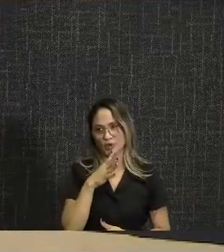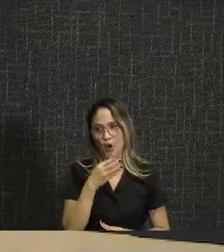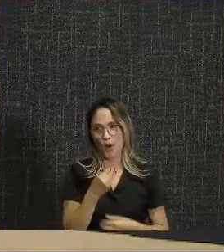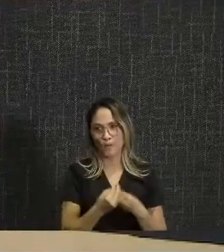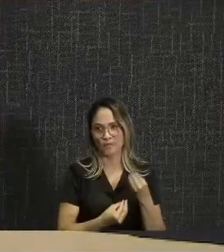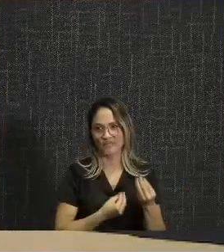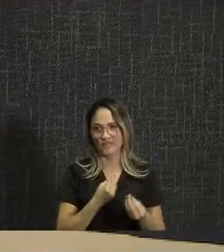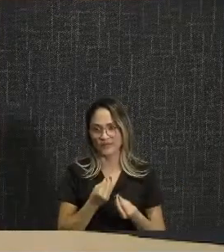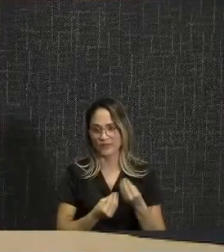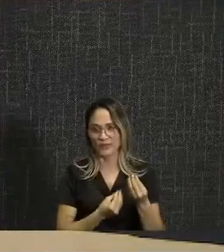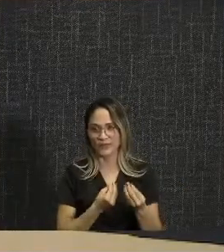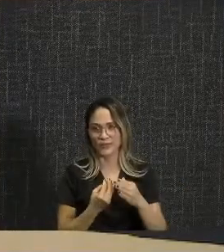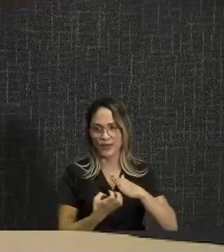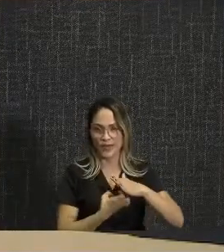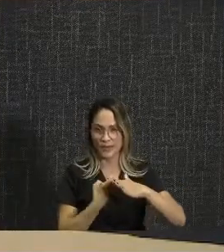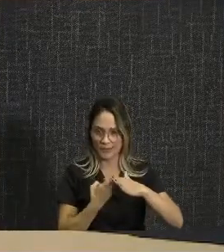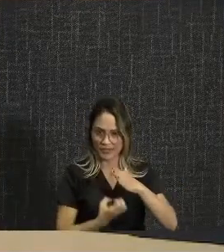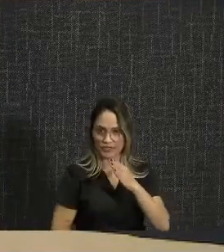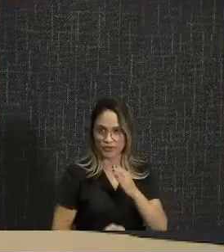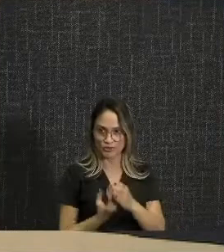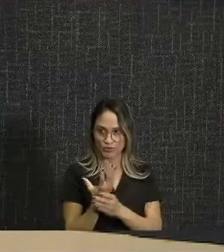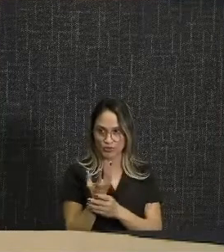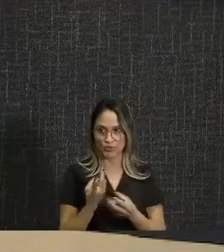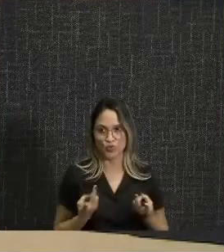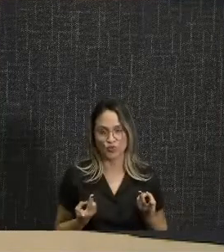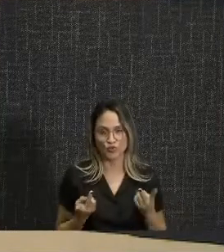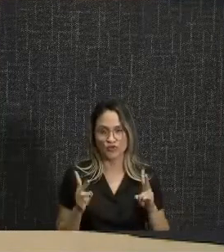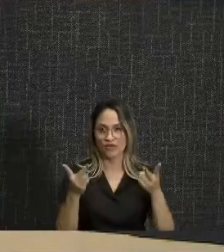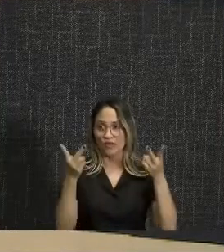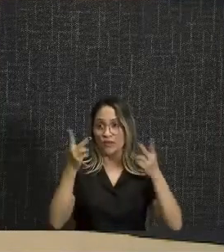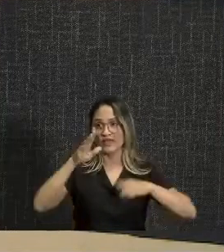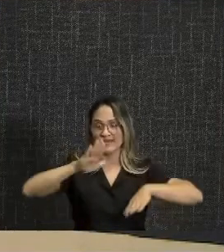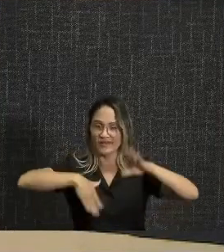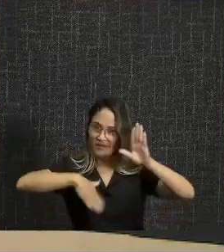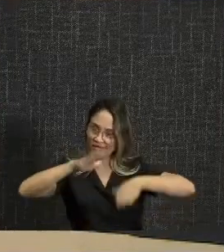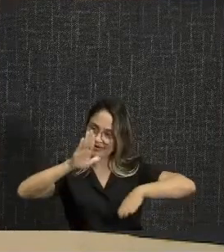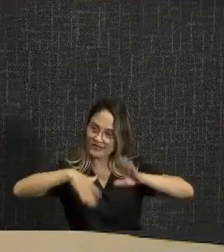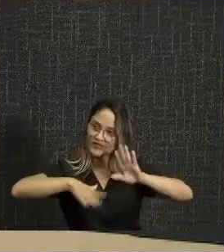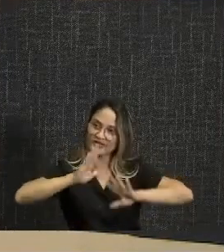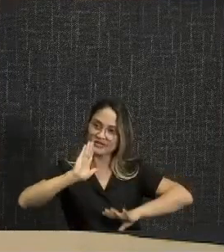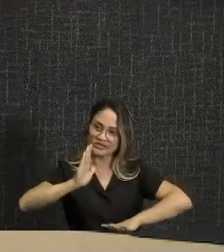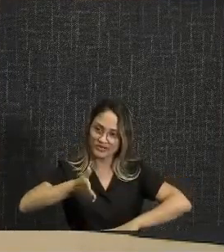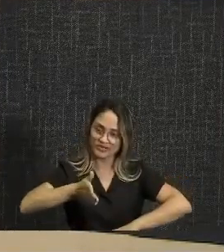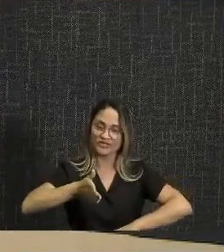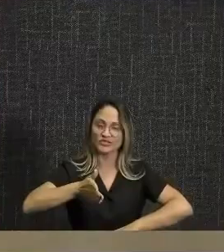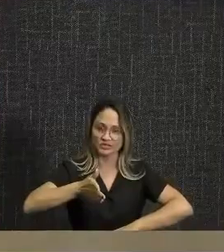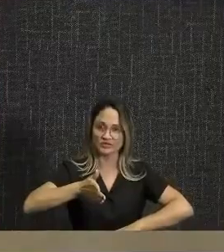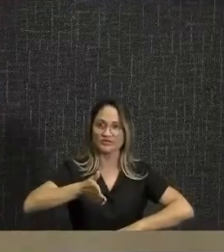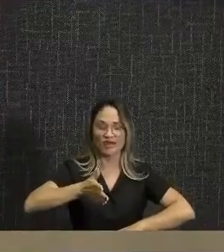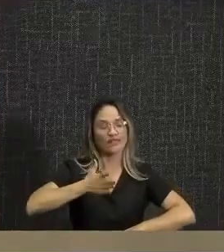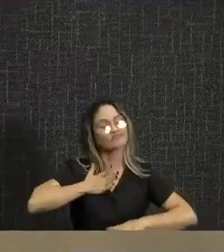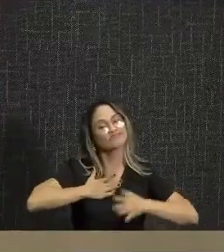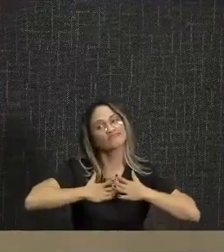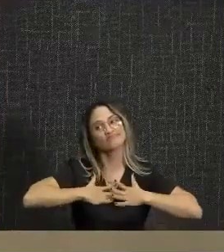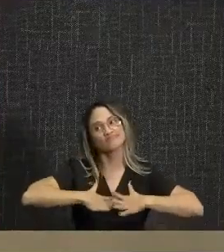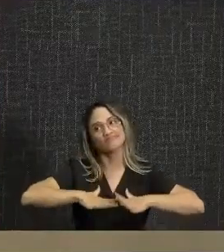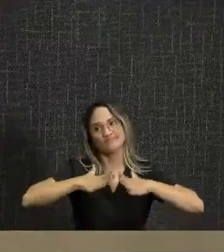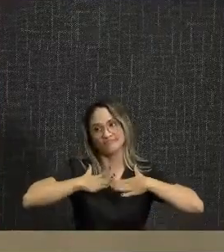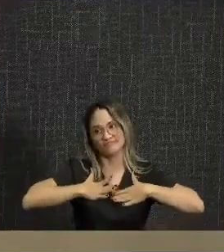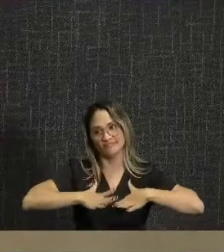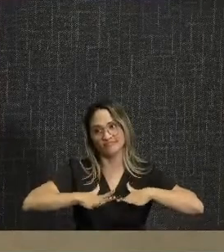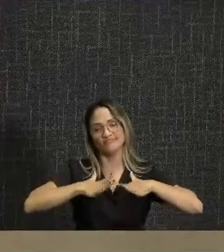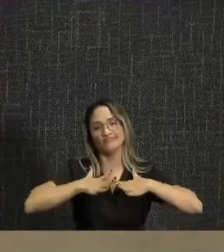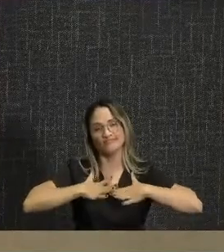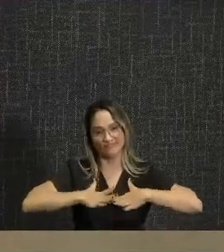empresa dela gera valor, que às vezes isso já dá uma grande tranquilidade